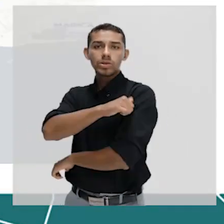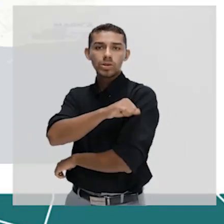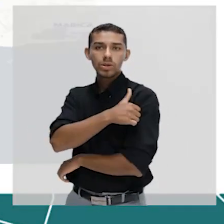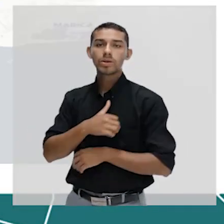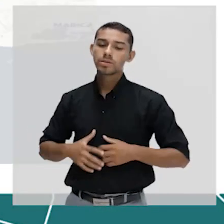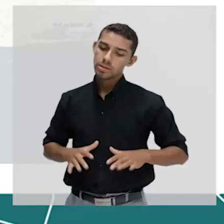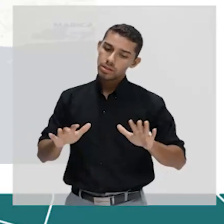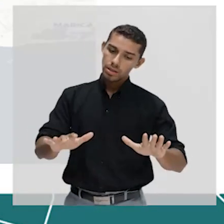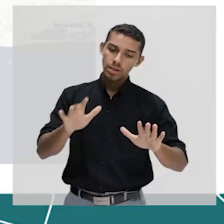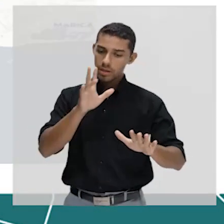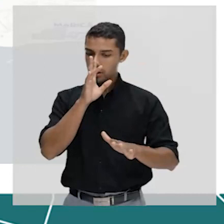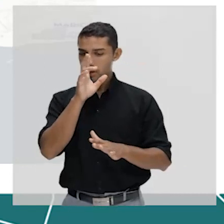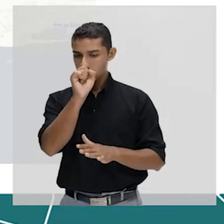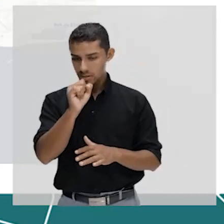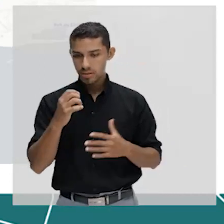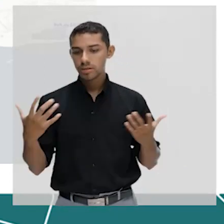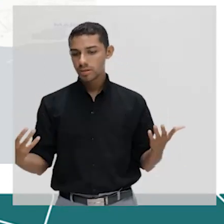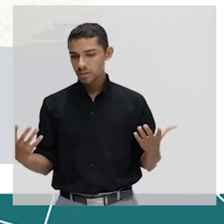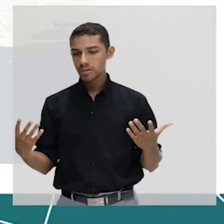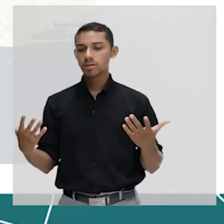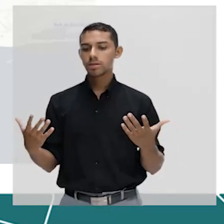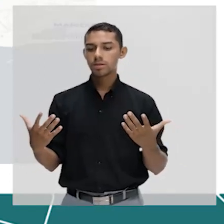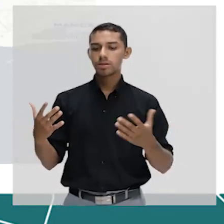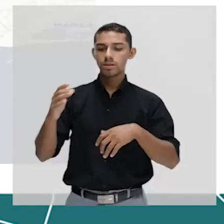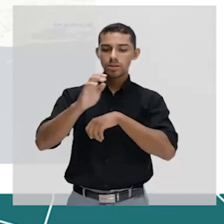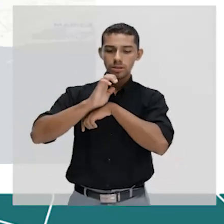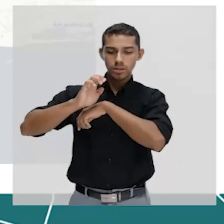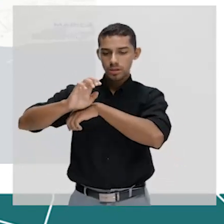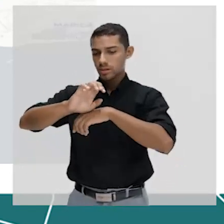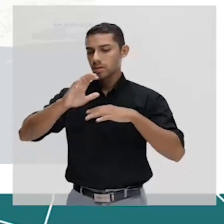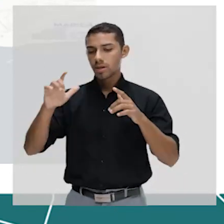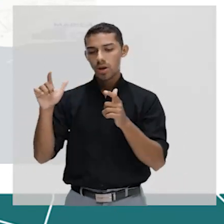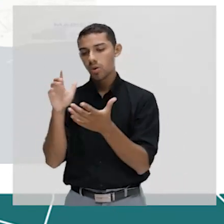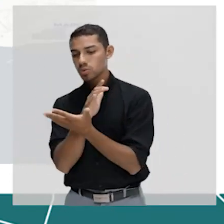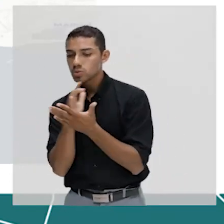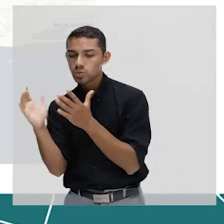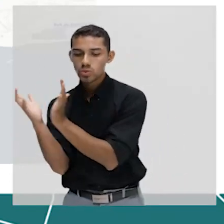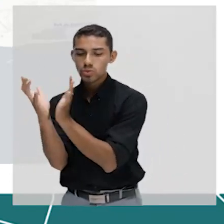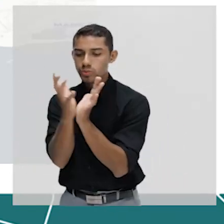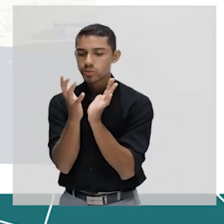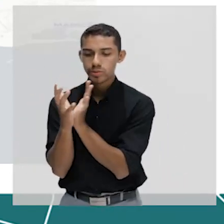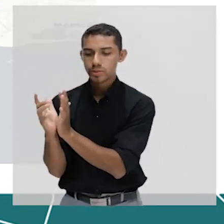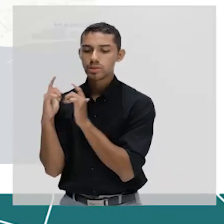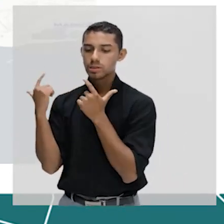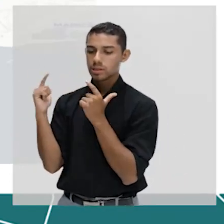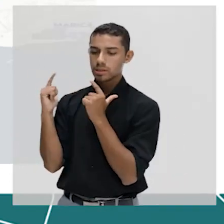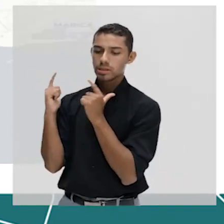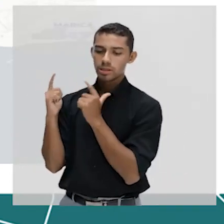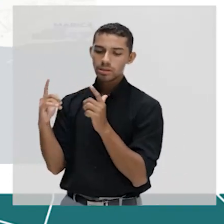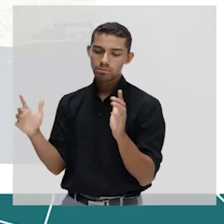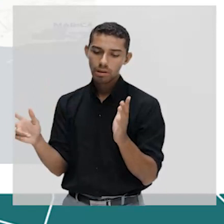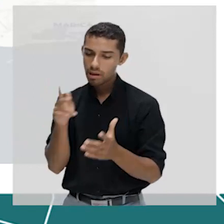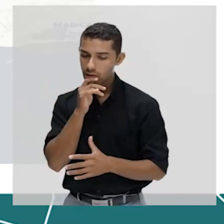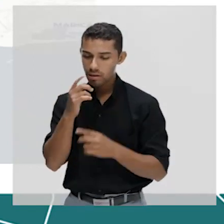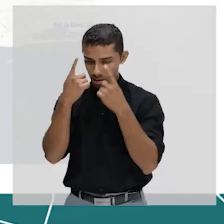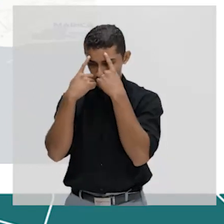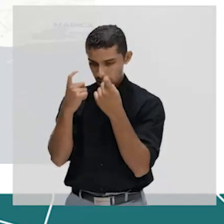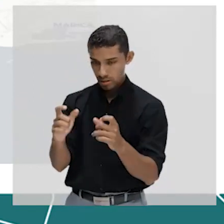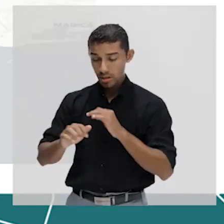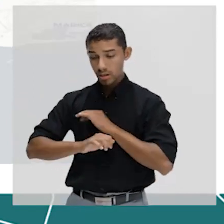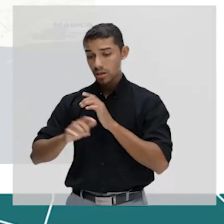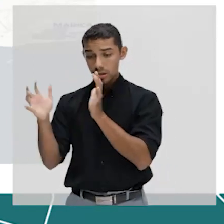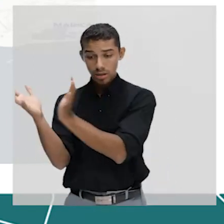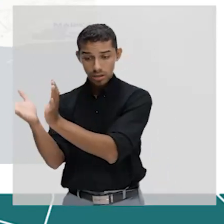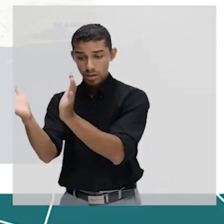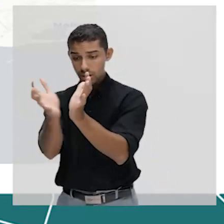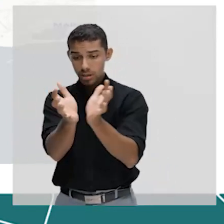paralelos ao poder do Estado. E a gente vai perceber ali a ação de alguns grupos em determinadas regiões. E fica muito claro que cada grupo